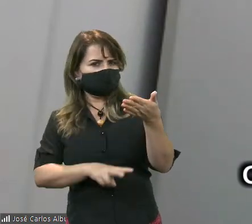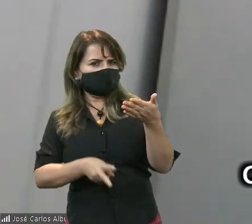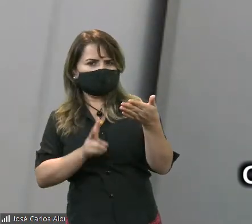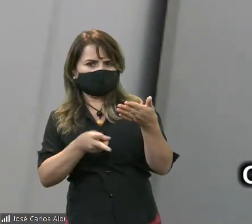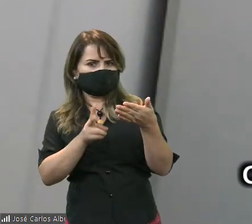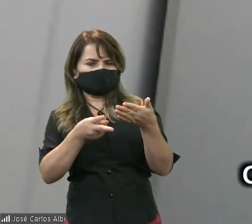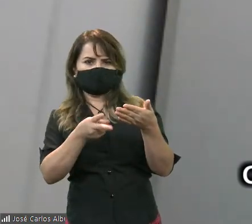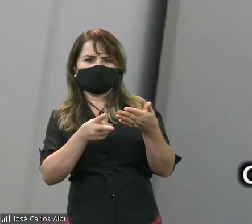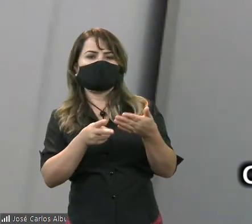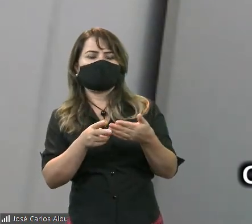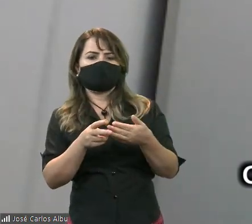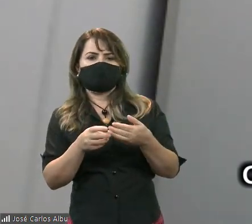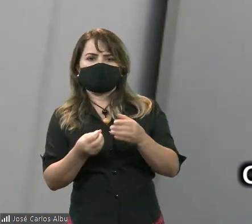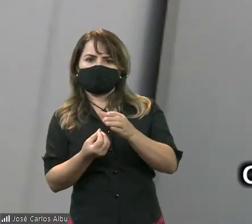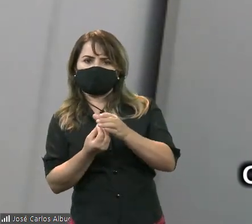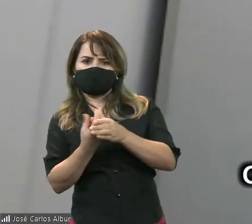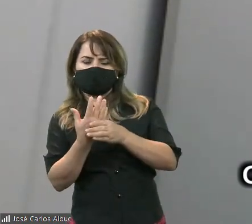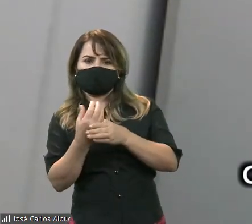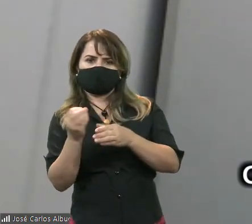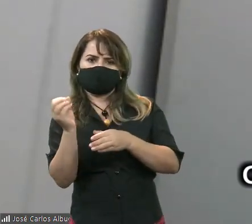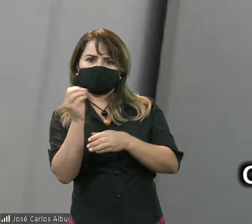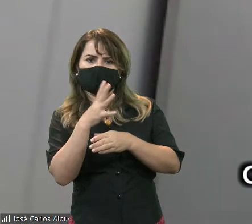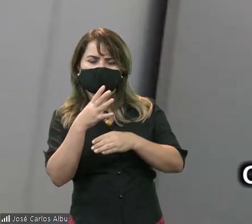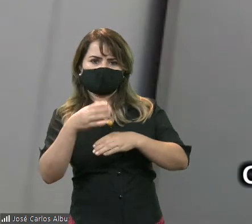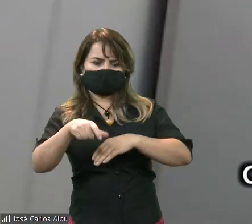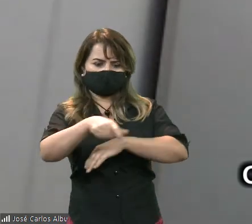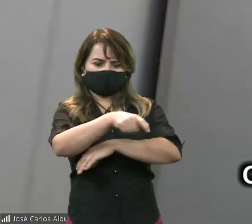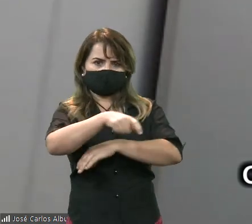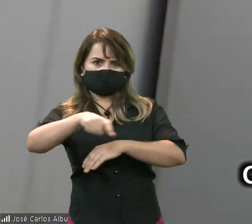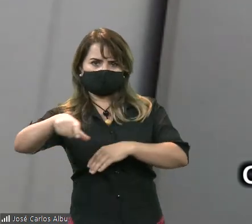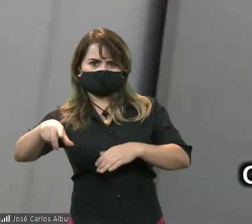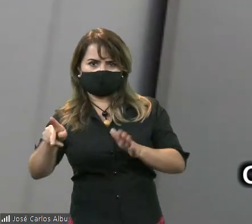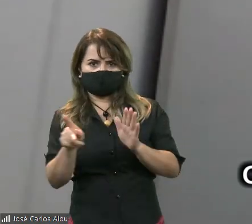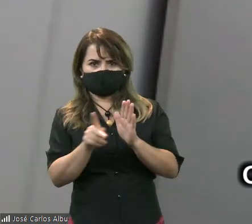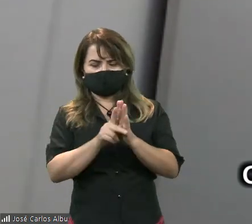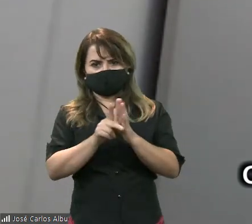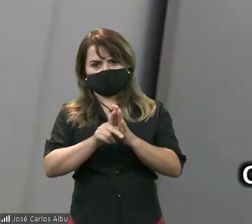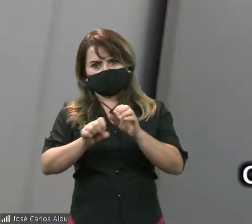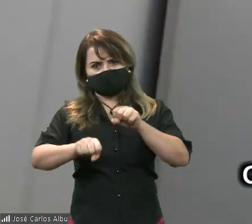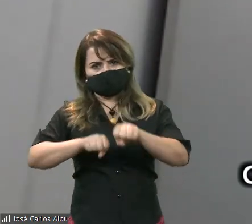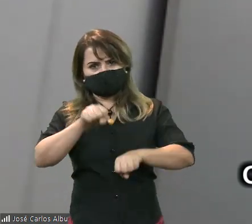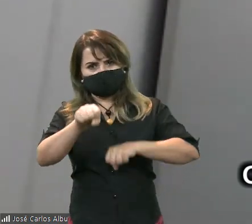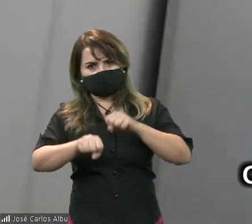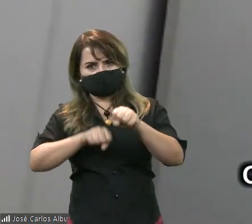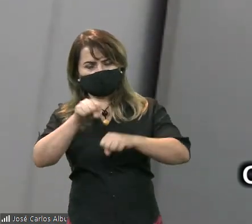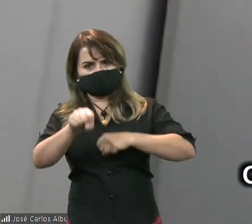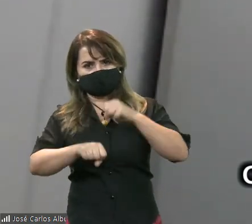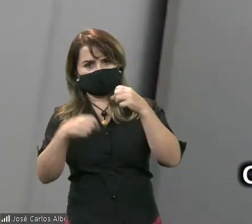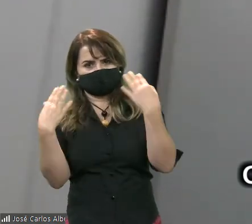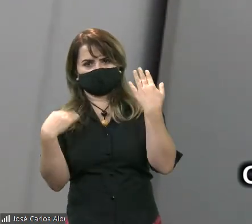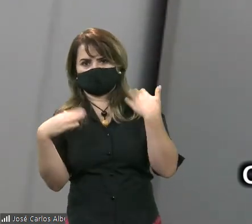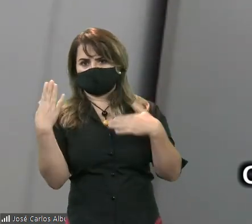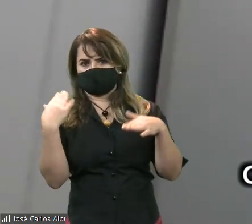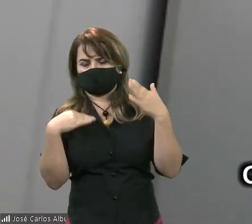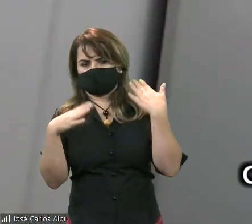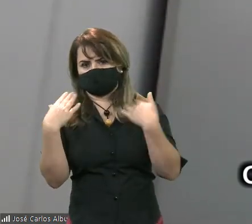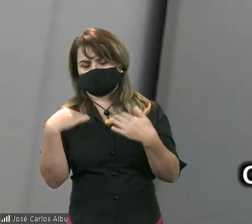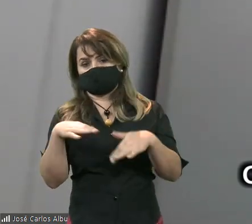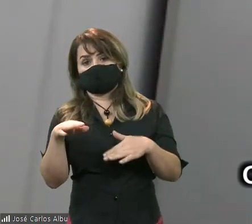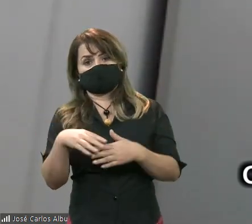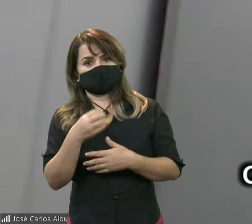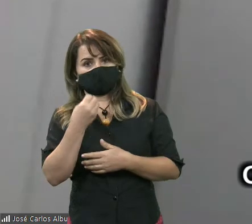criarmos essa ciclovia, mas da forma que o prefeito Daniel está buscando criar essa ciclovia, dentro de um